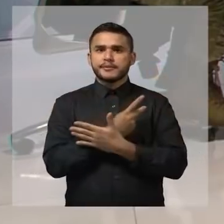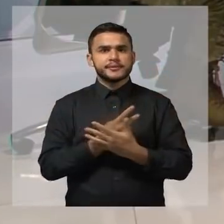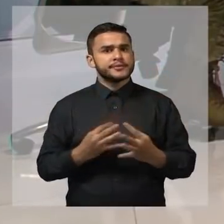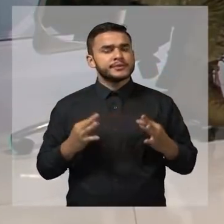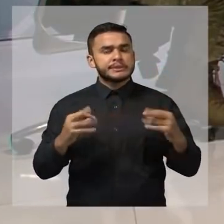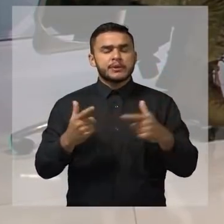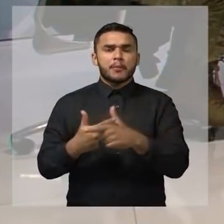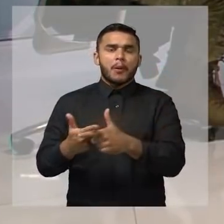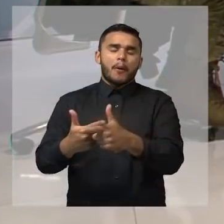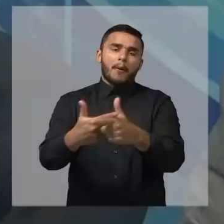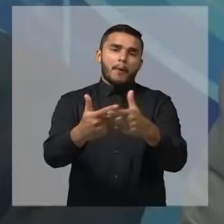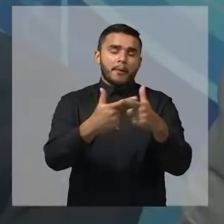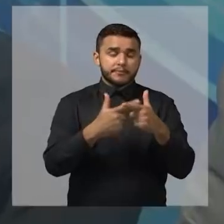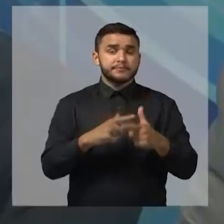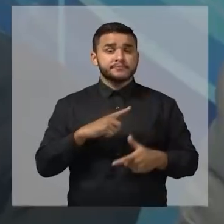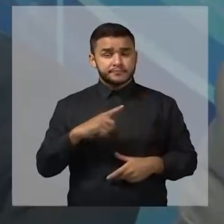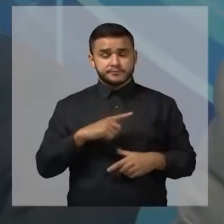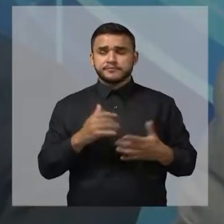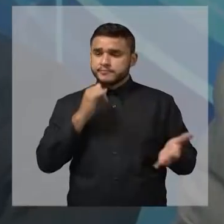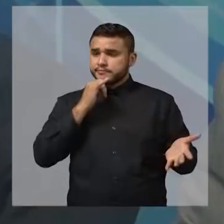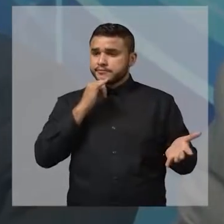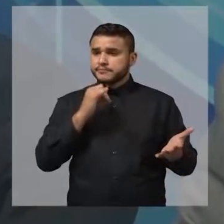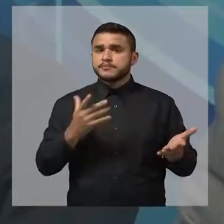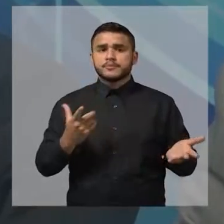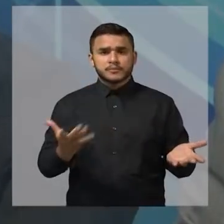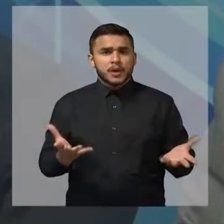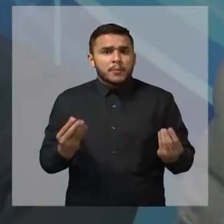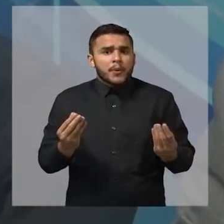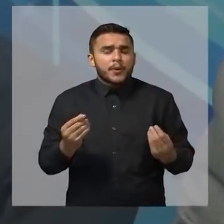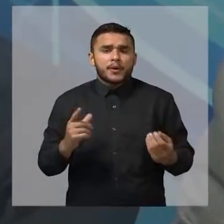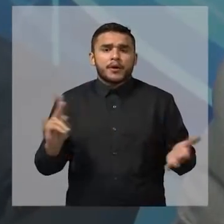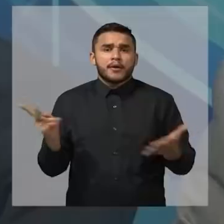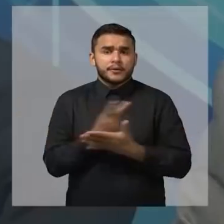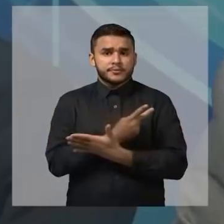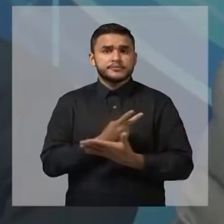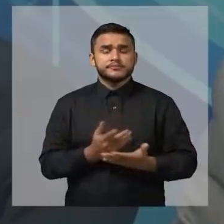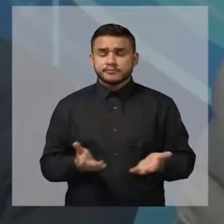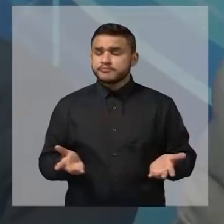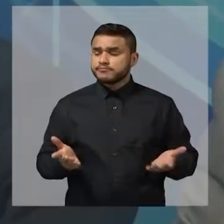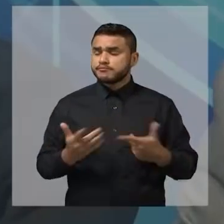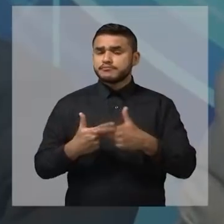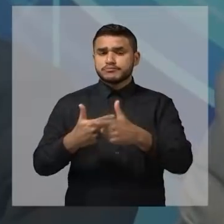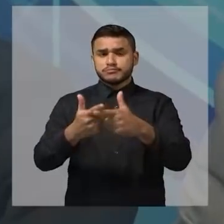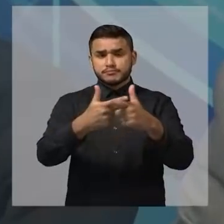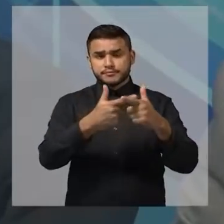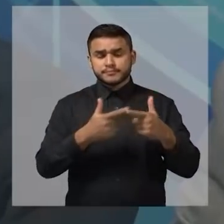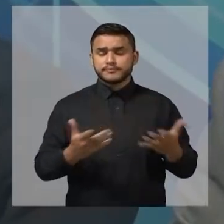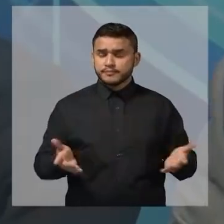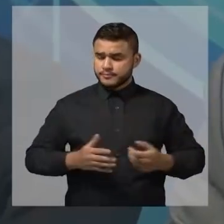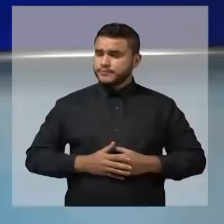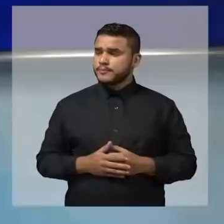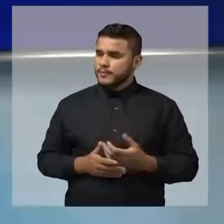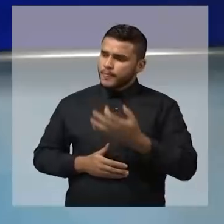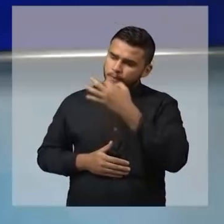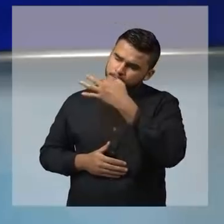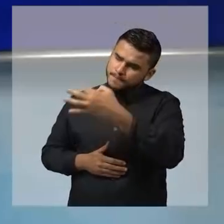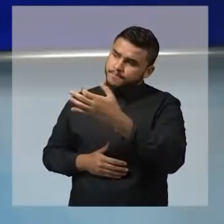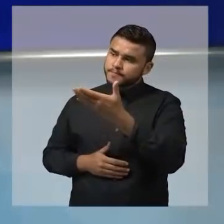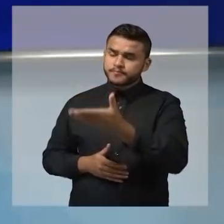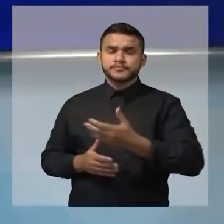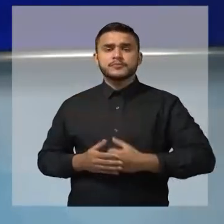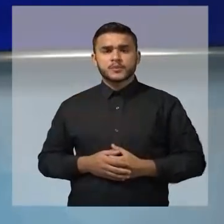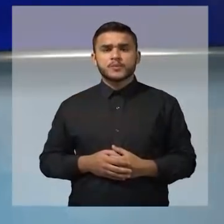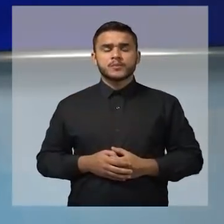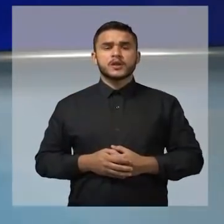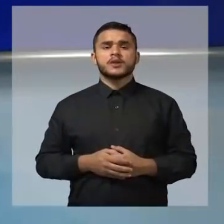setores. Estão aí os exemplos, Malsan para ser educado com o assinante. Eu queria a observação e a percepção dos